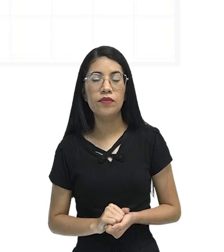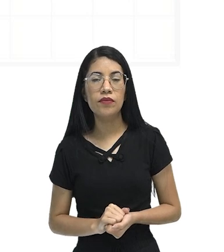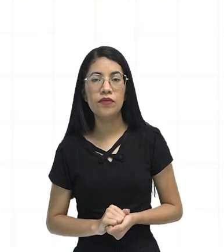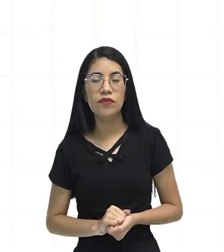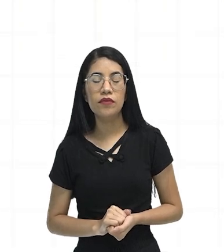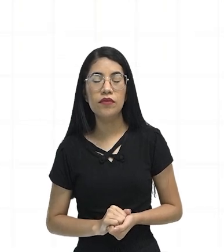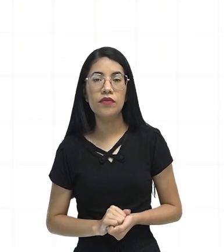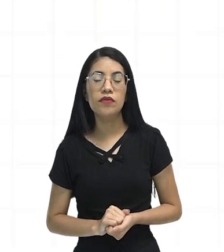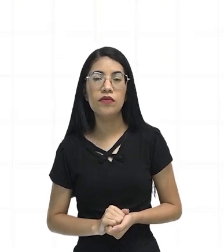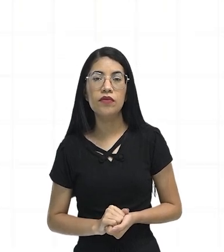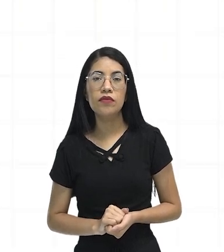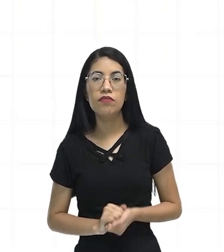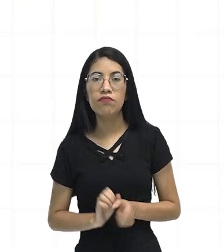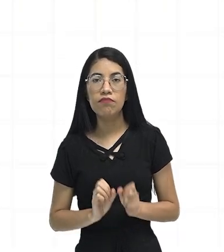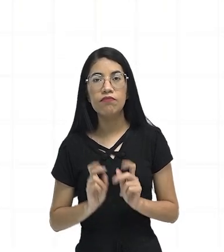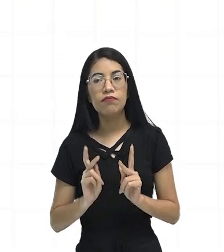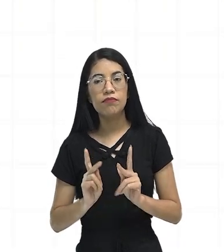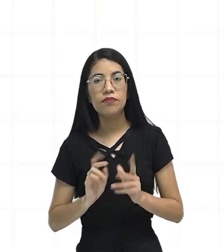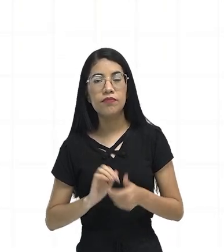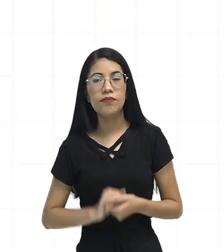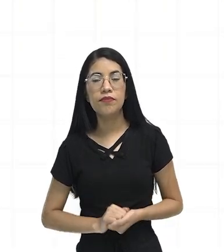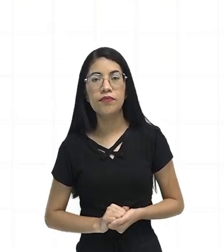8,466. Certo?